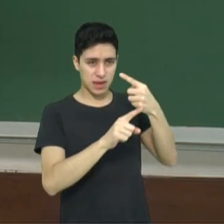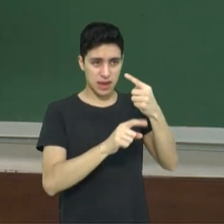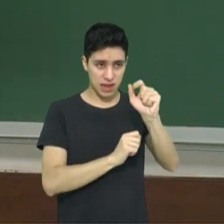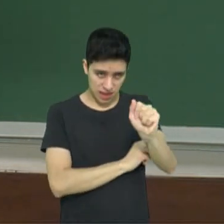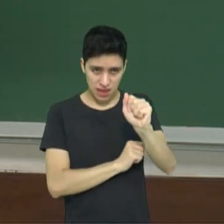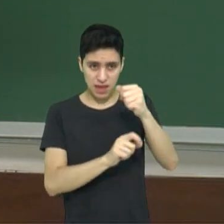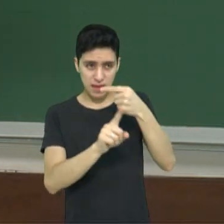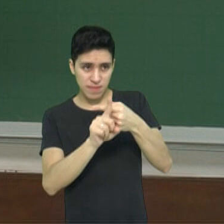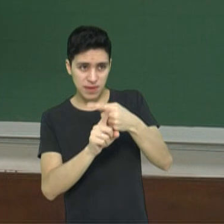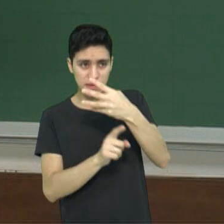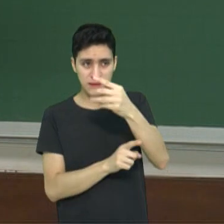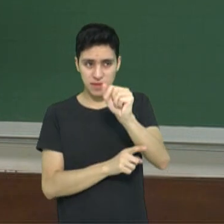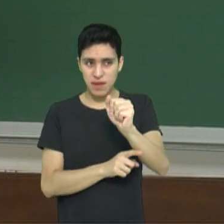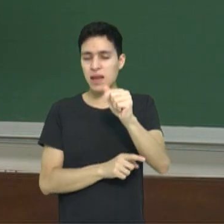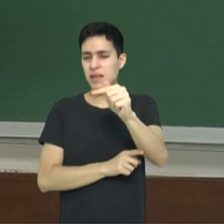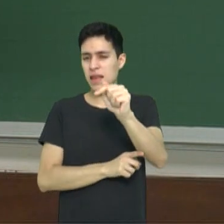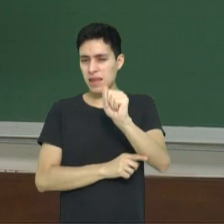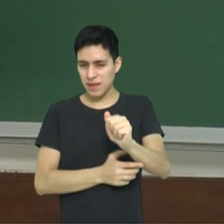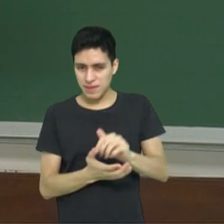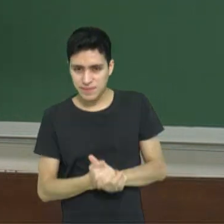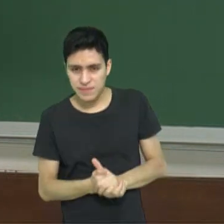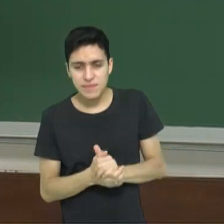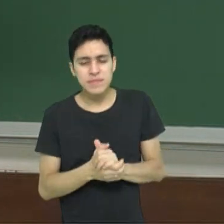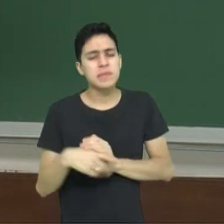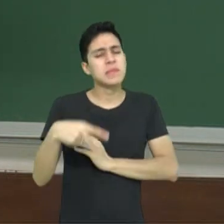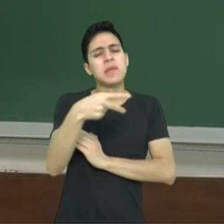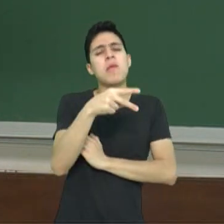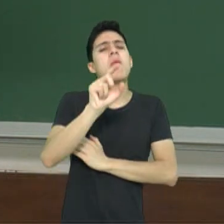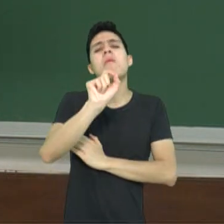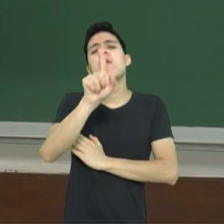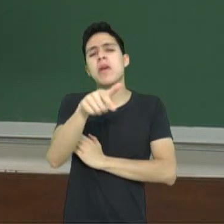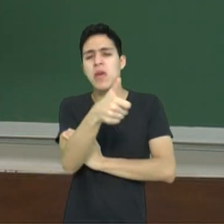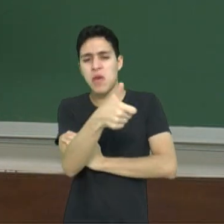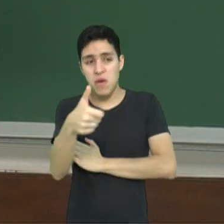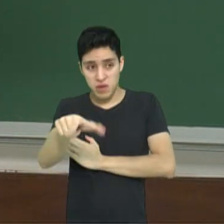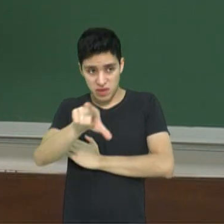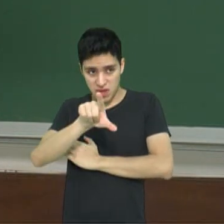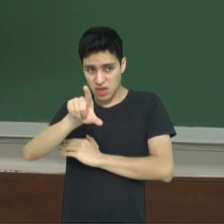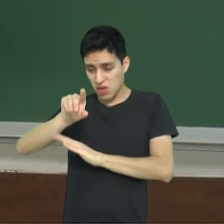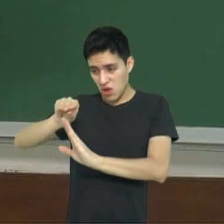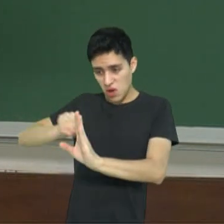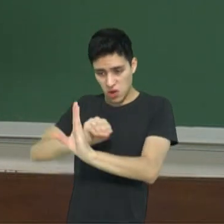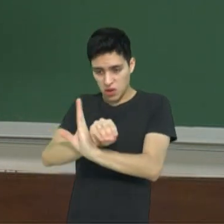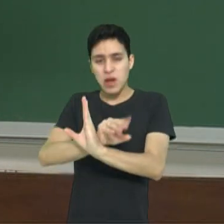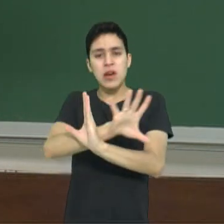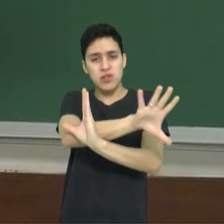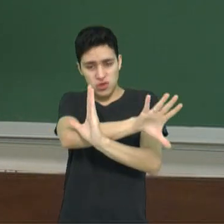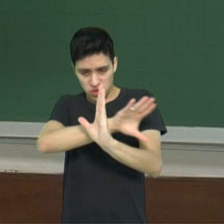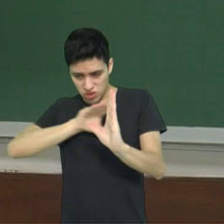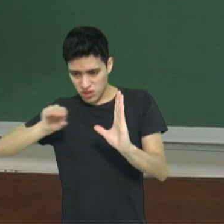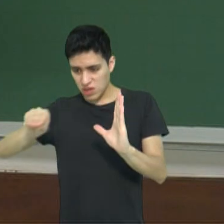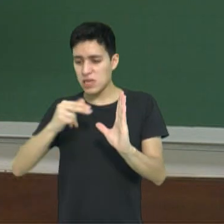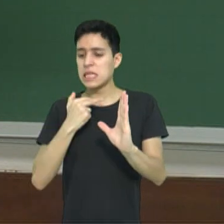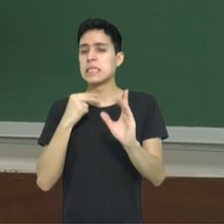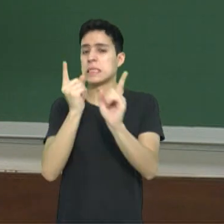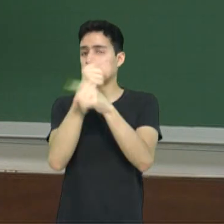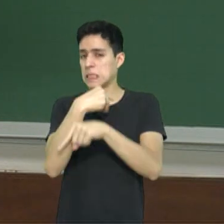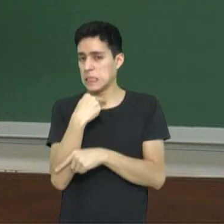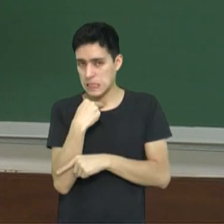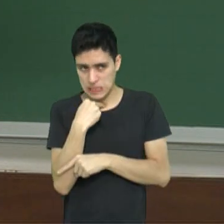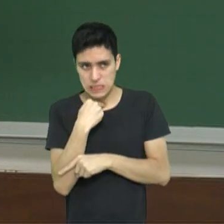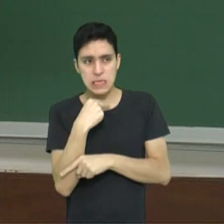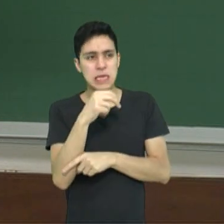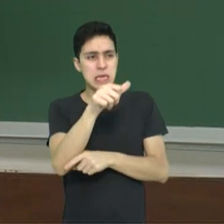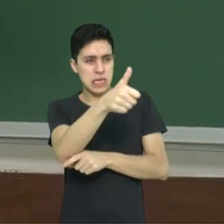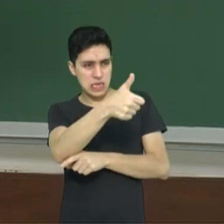4A, 7A. Igual o 11 que já estava lá, ele tem que ser o primeiro a ser copiado, gente. Não pode inverter. Ele